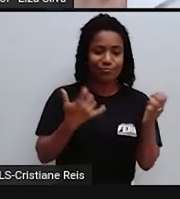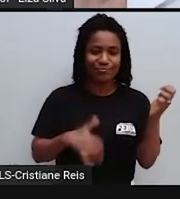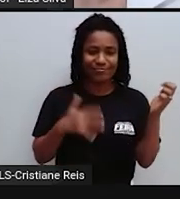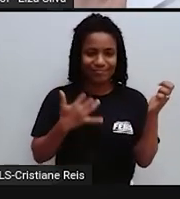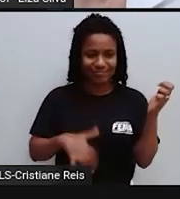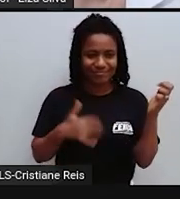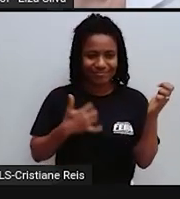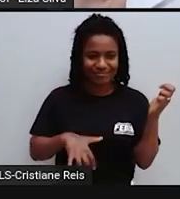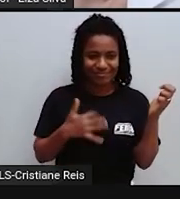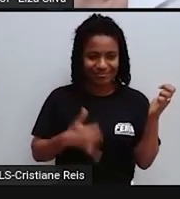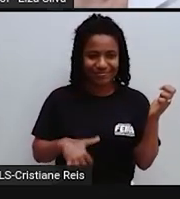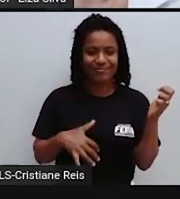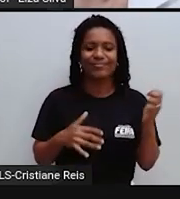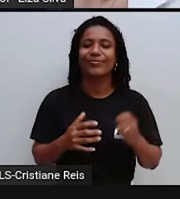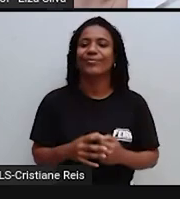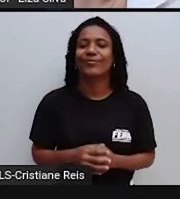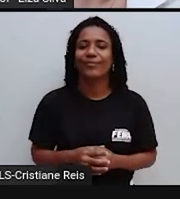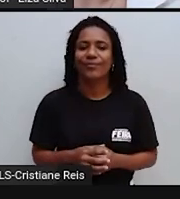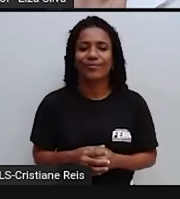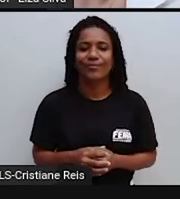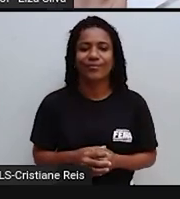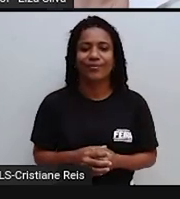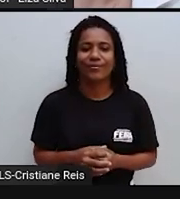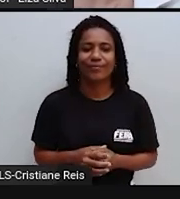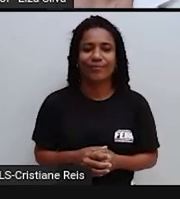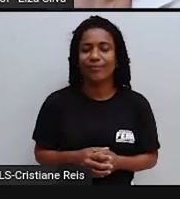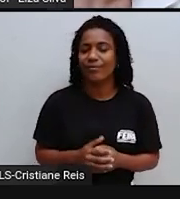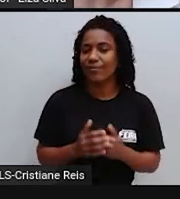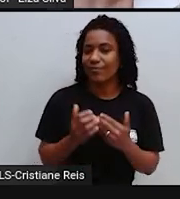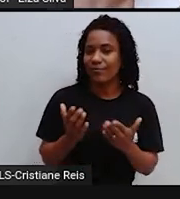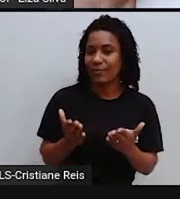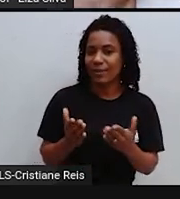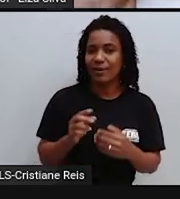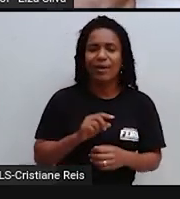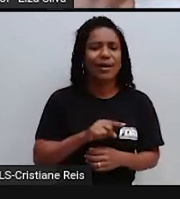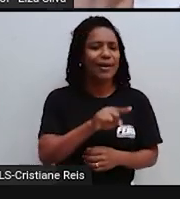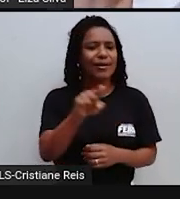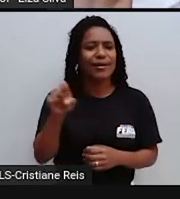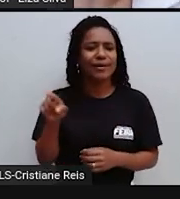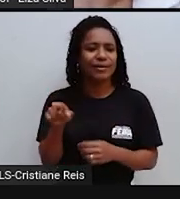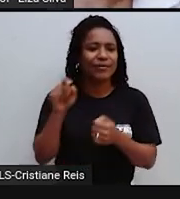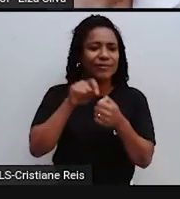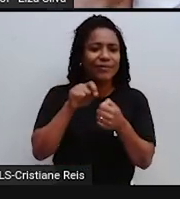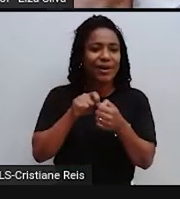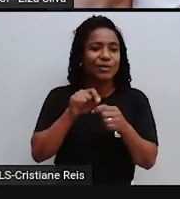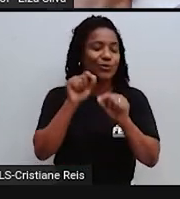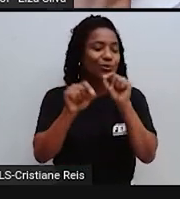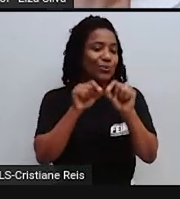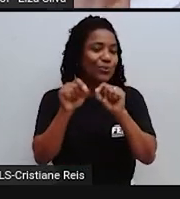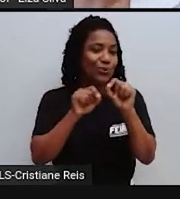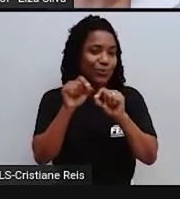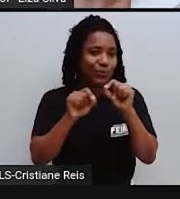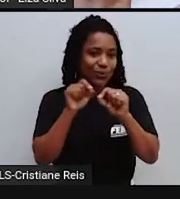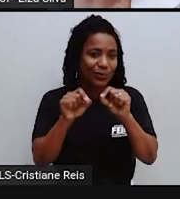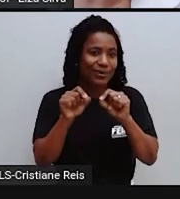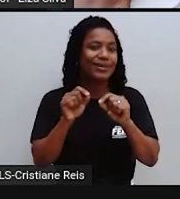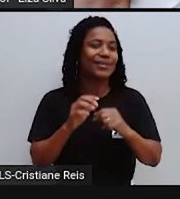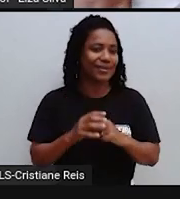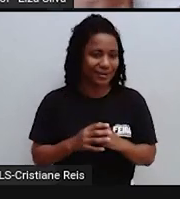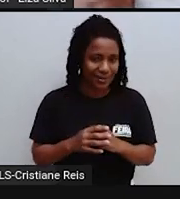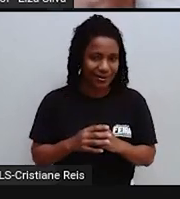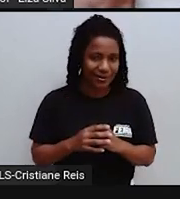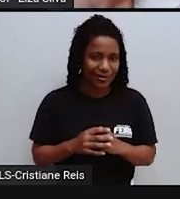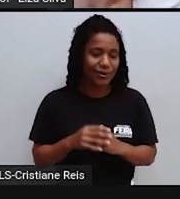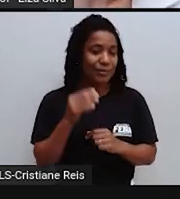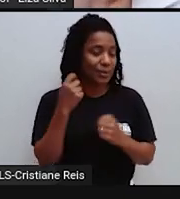Next one. What are we doing? O que é que eles estão fazendo? Né? Neste caso aí, nós vamos ter que expressar uma oração